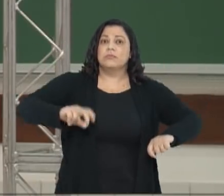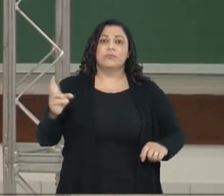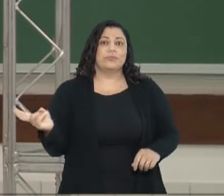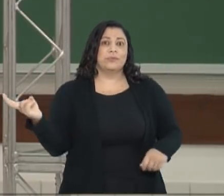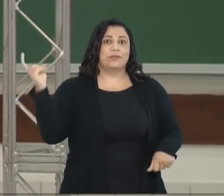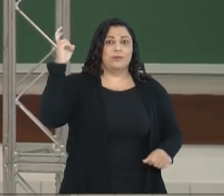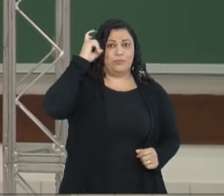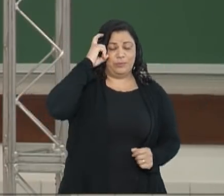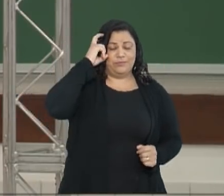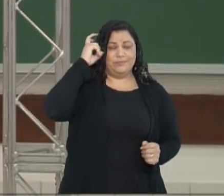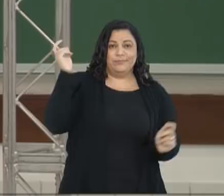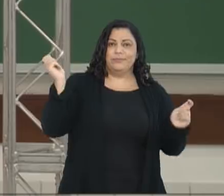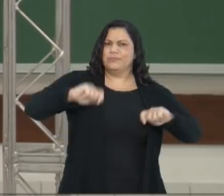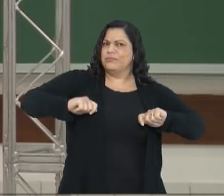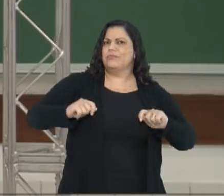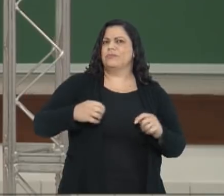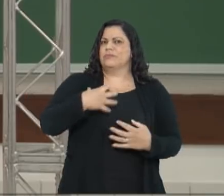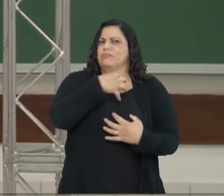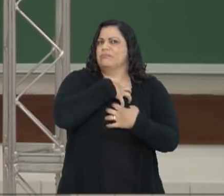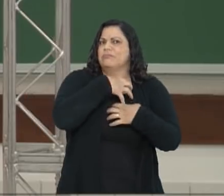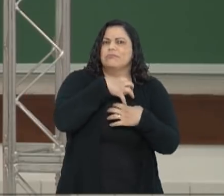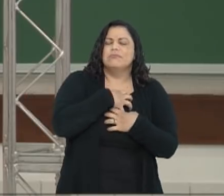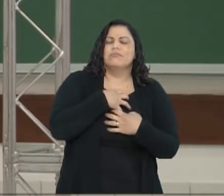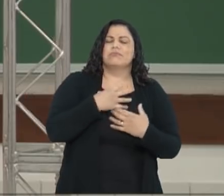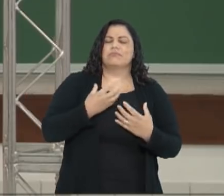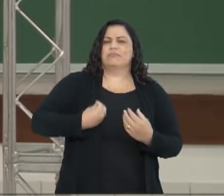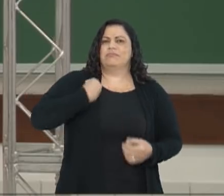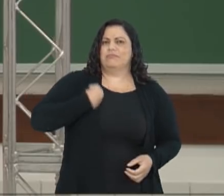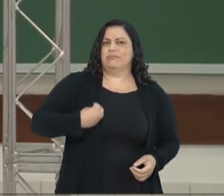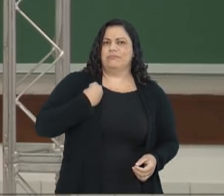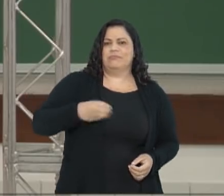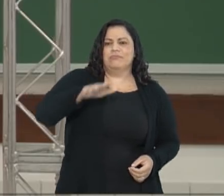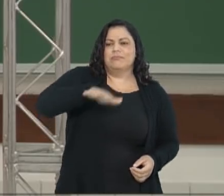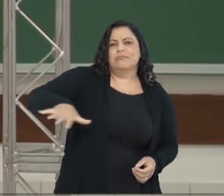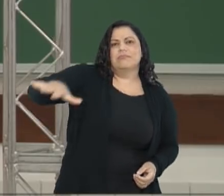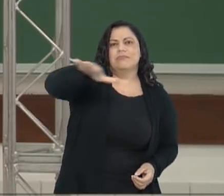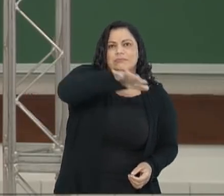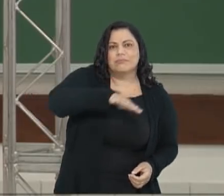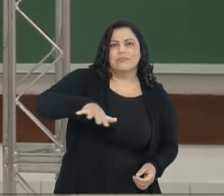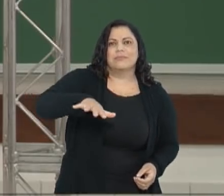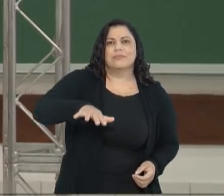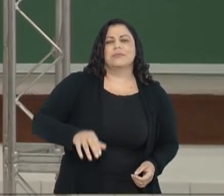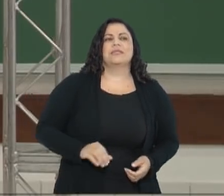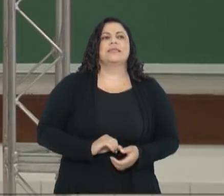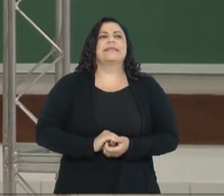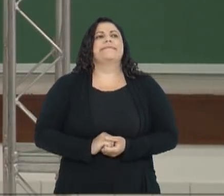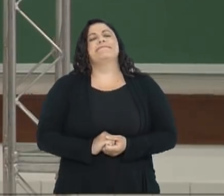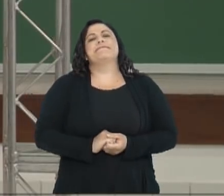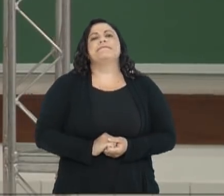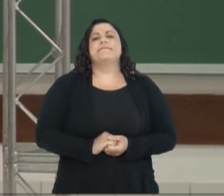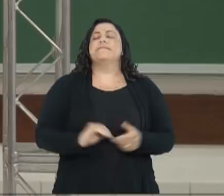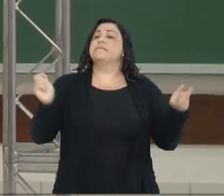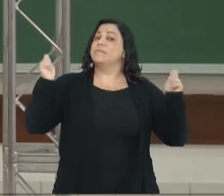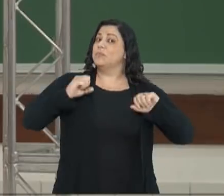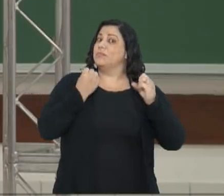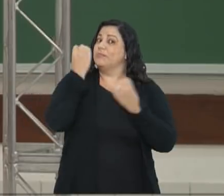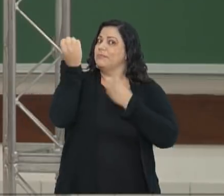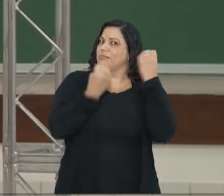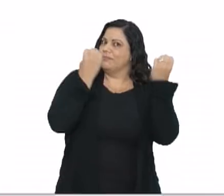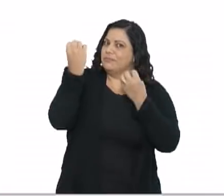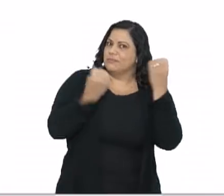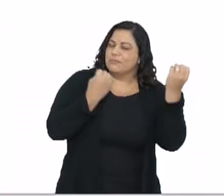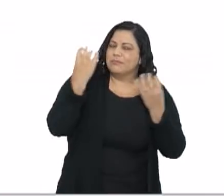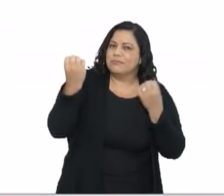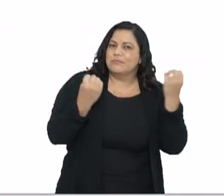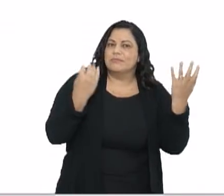né? Reflete o modo de viver das pessoas naquele espaço. Então vamos viajar um pouquinho aqui, eu trouxe